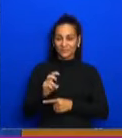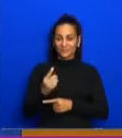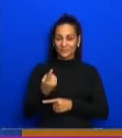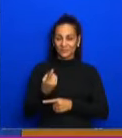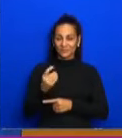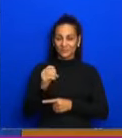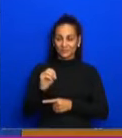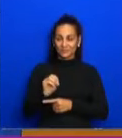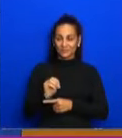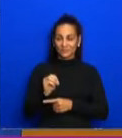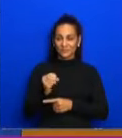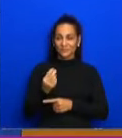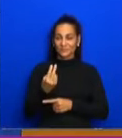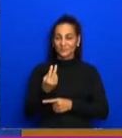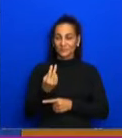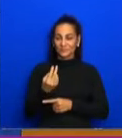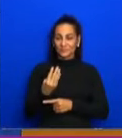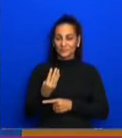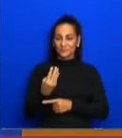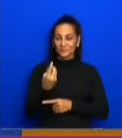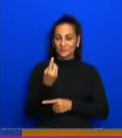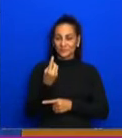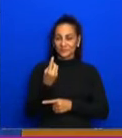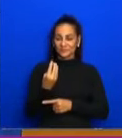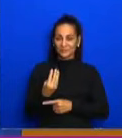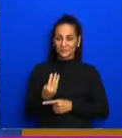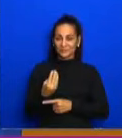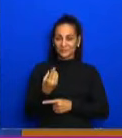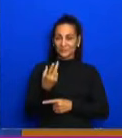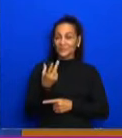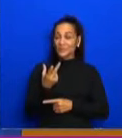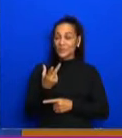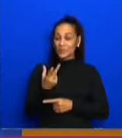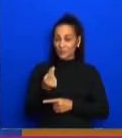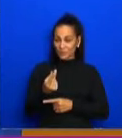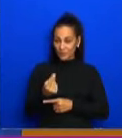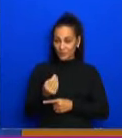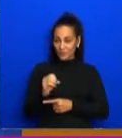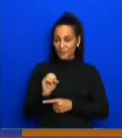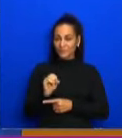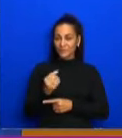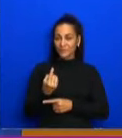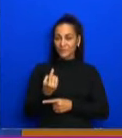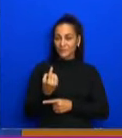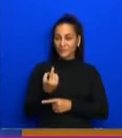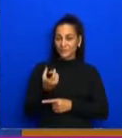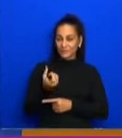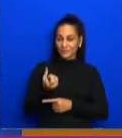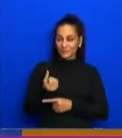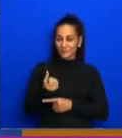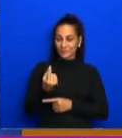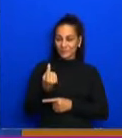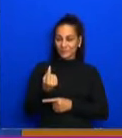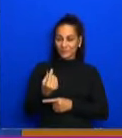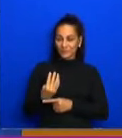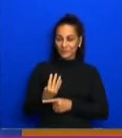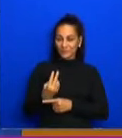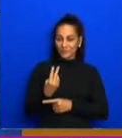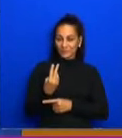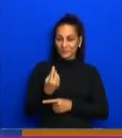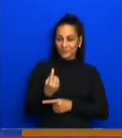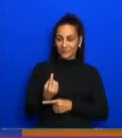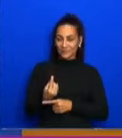25, 15, 10, 24, 13, 12, 01,